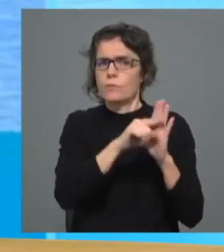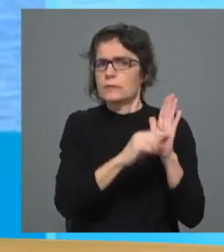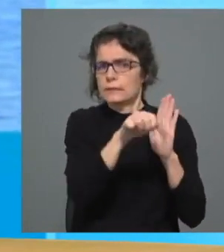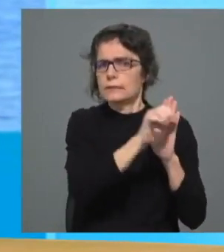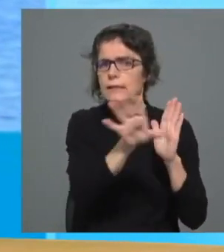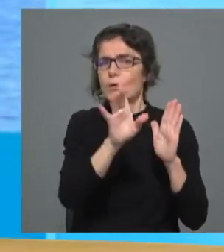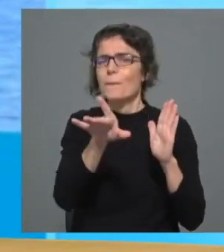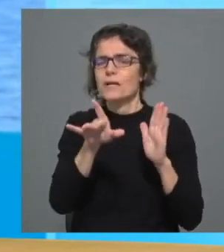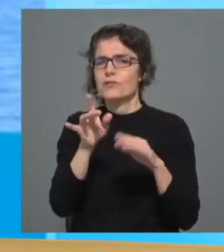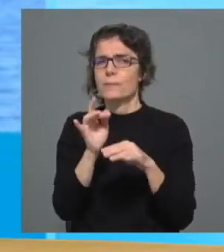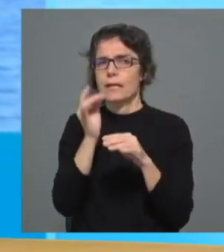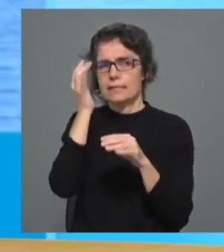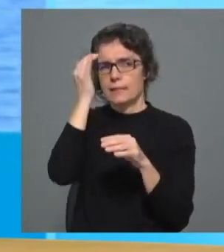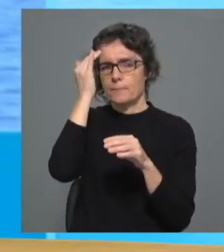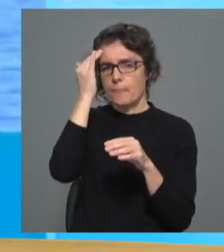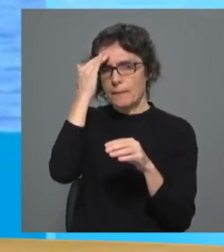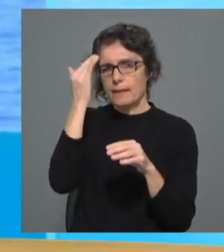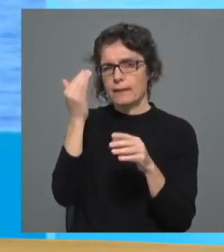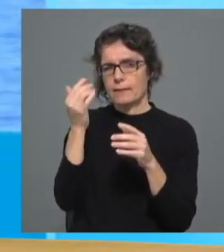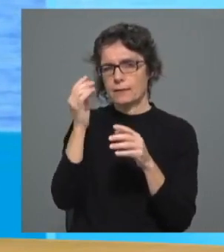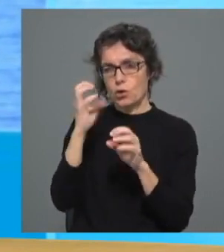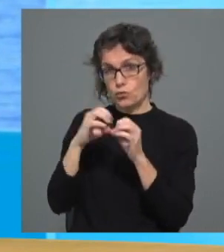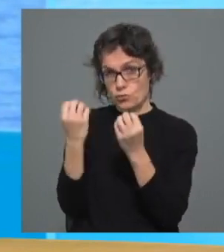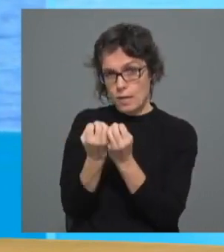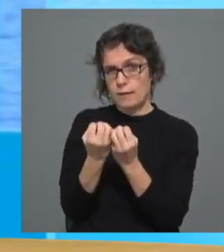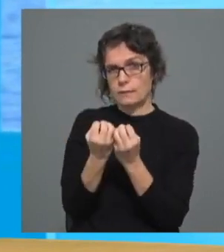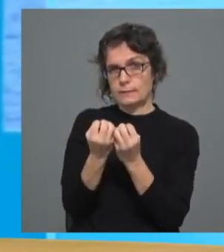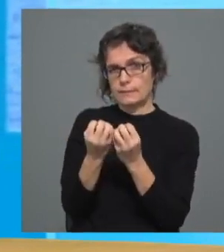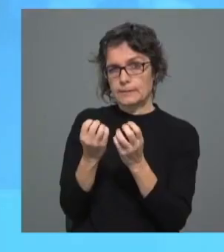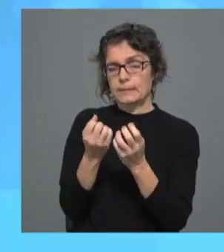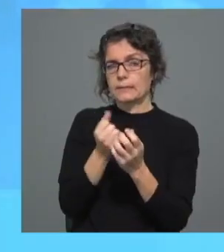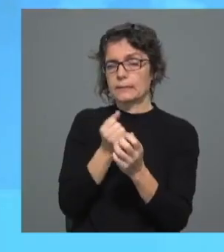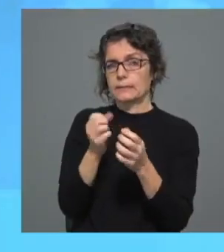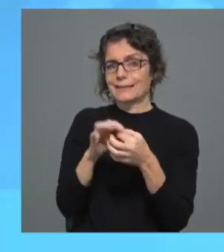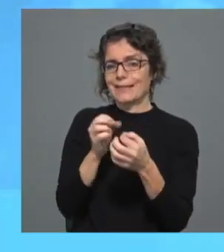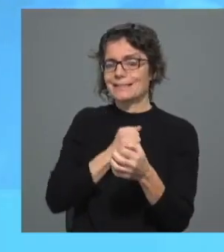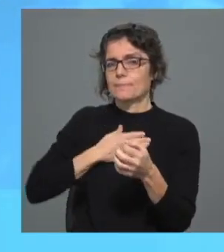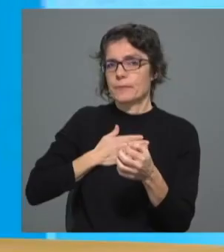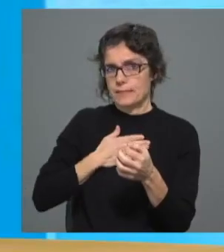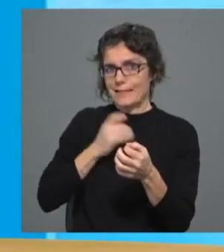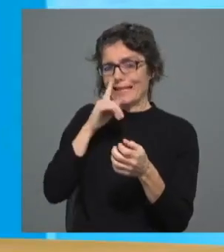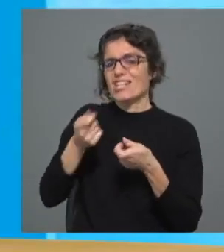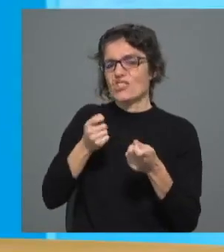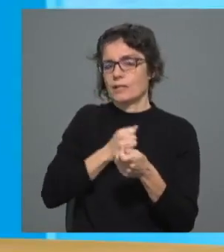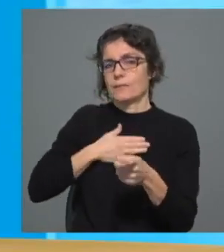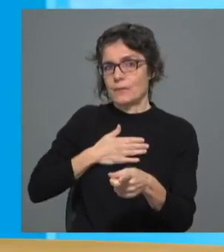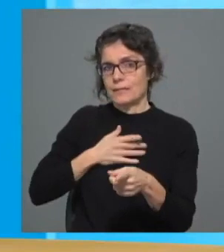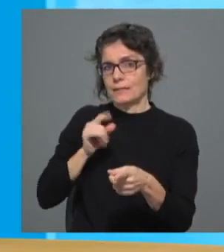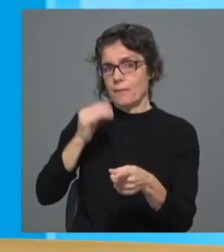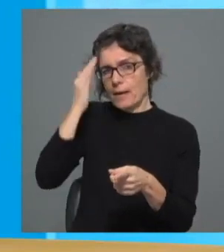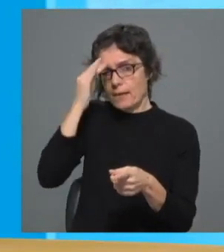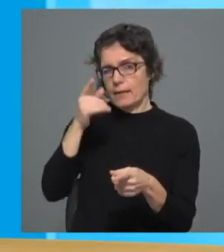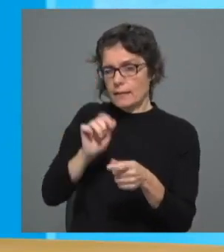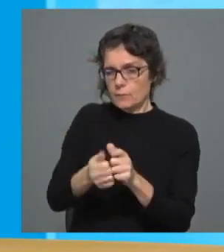consciência social que deve penetrar também nos empresários E os trabalhadores também devem ter